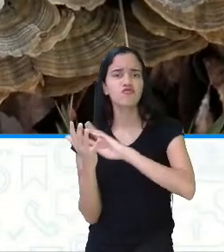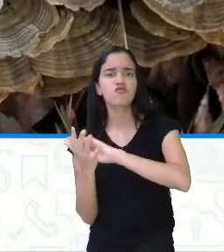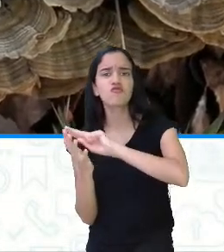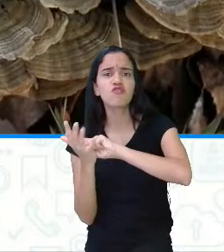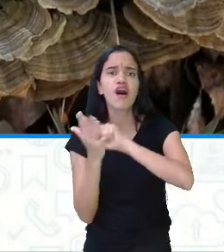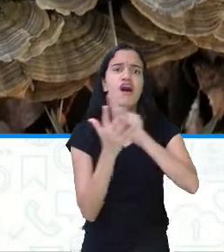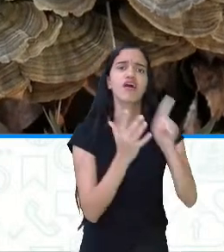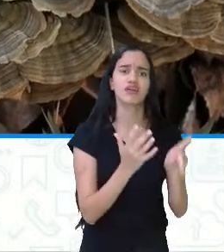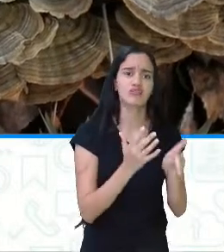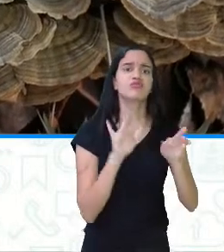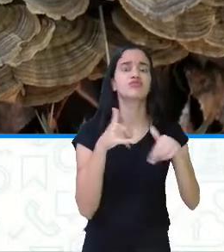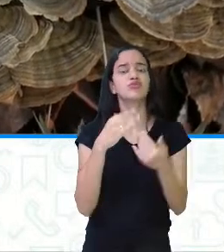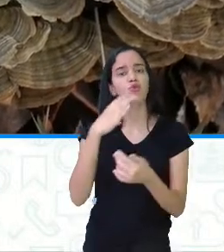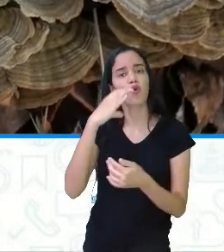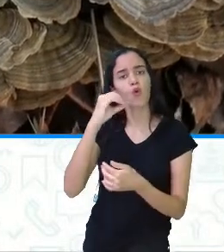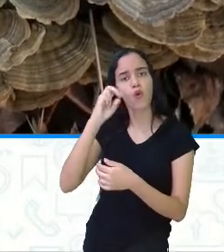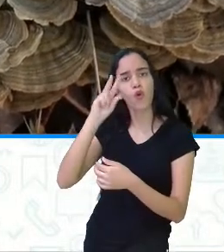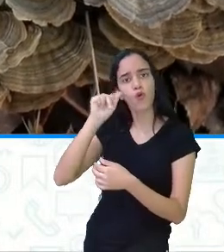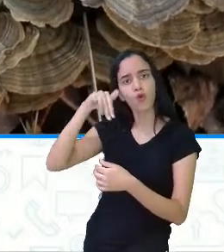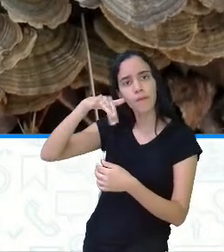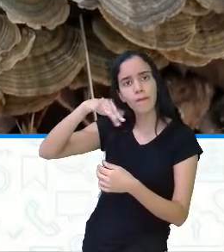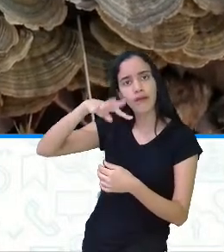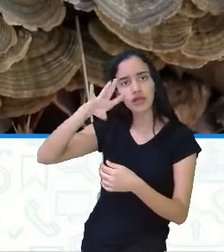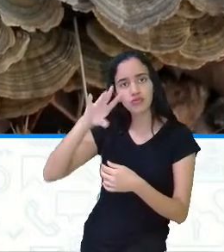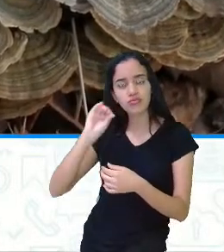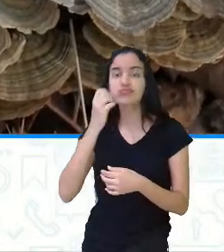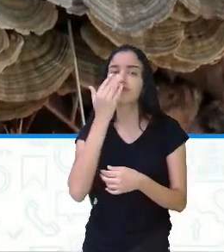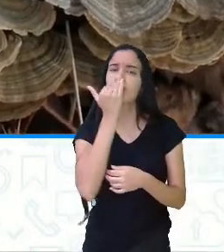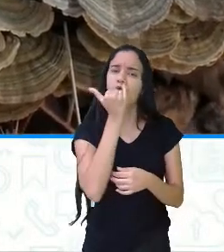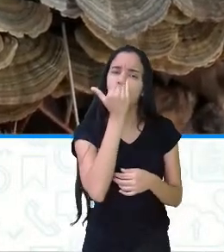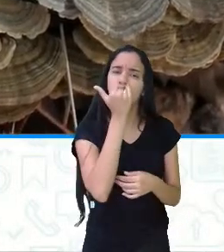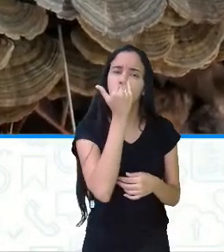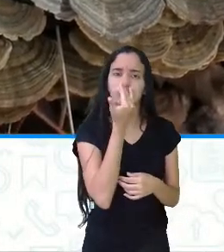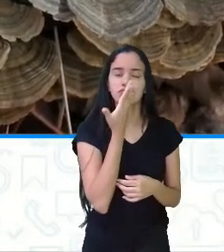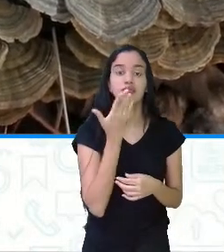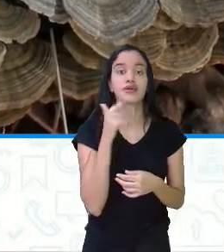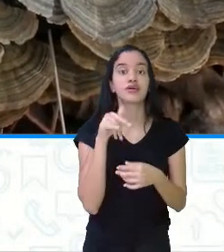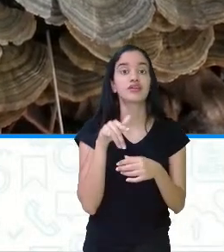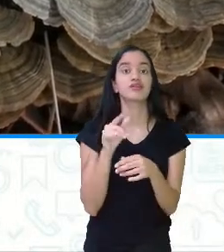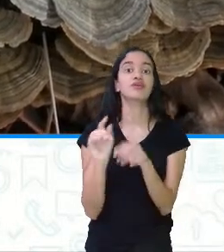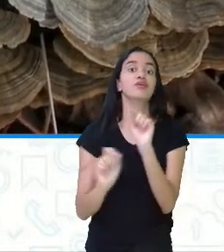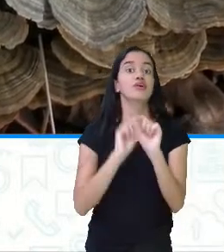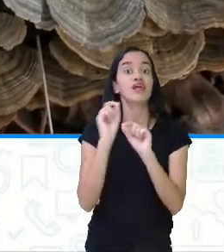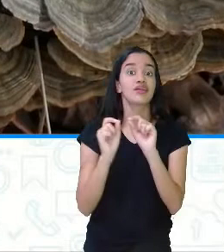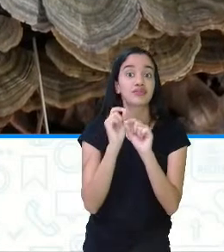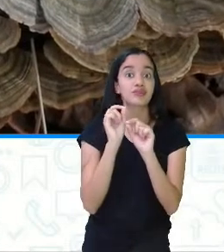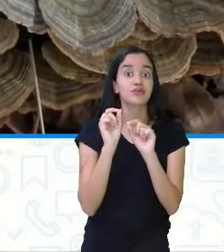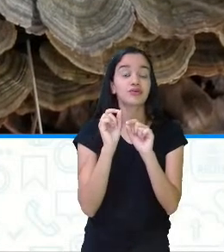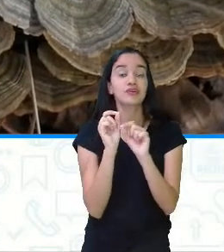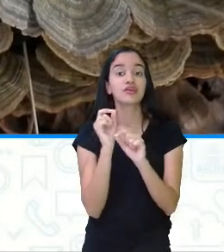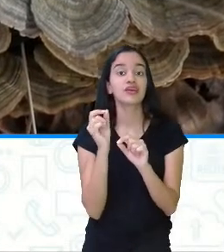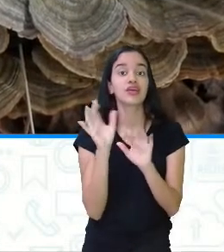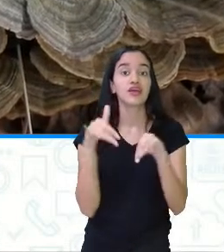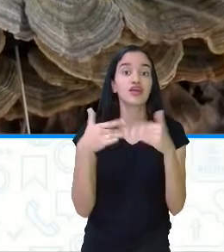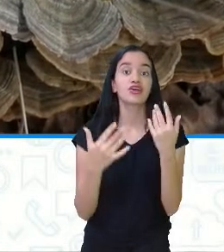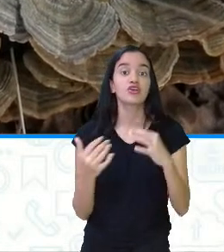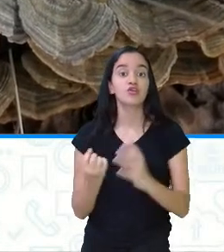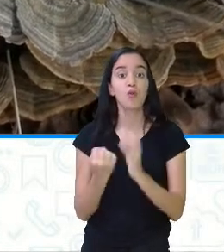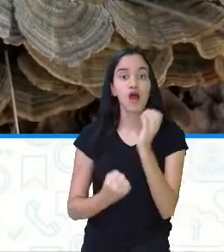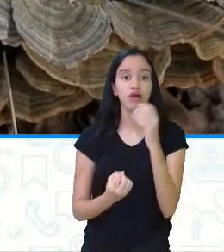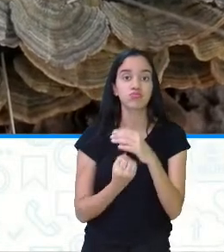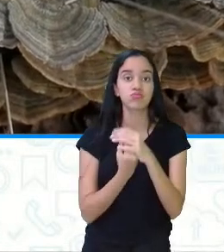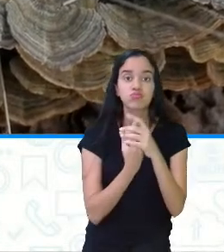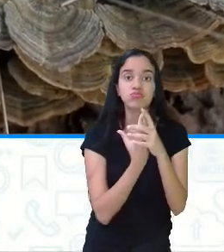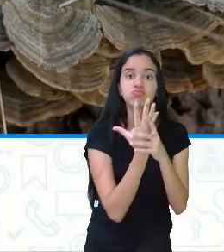coloridas, em cima dele, que elas estão se alimentando daquele caule morto de uma planta. Então, aí a gente consegue